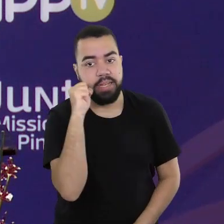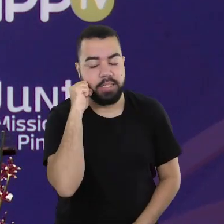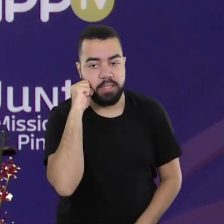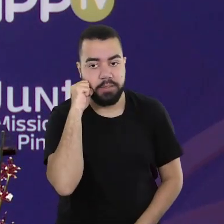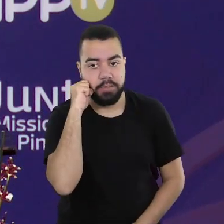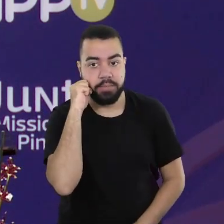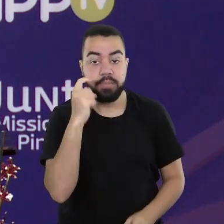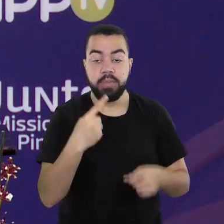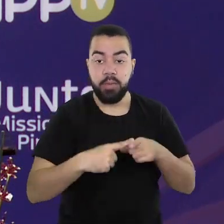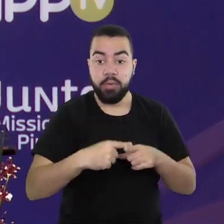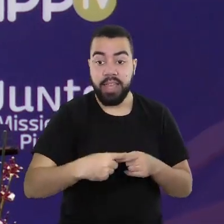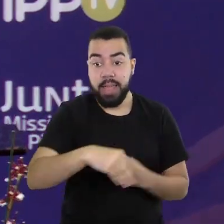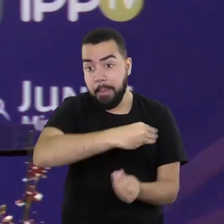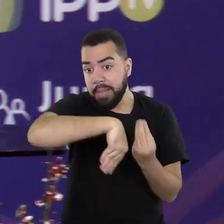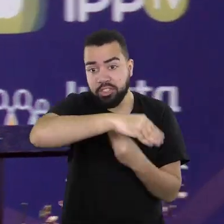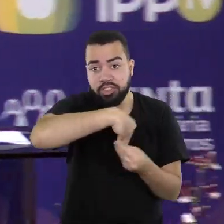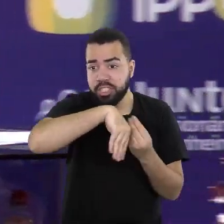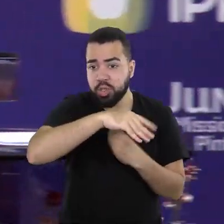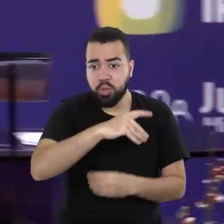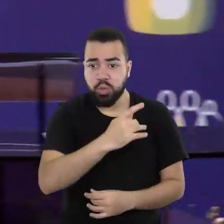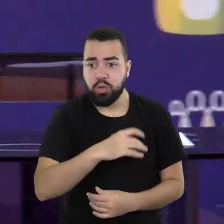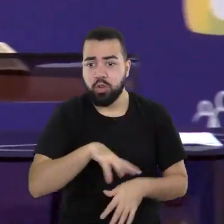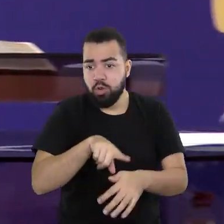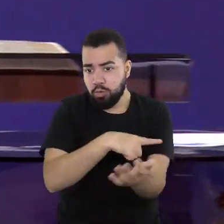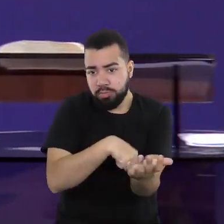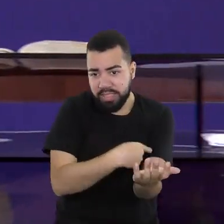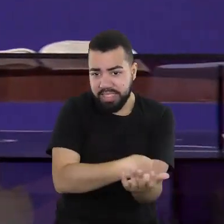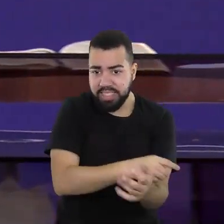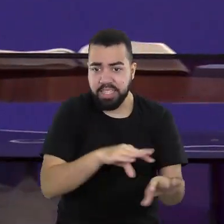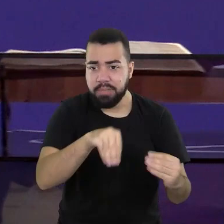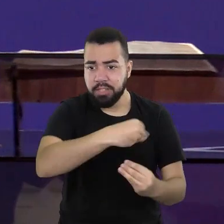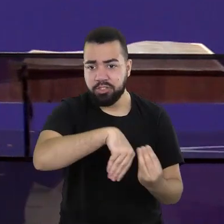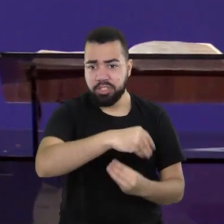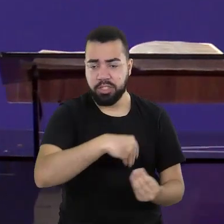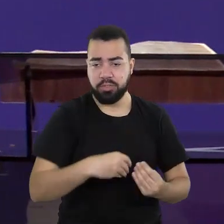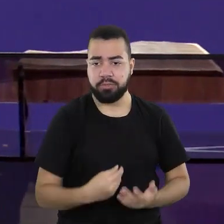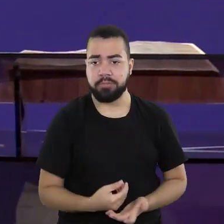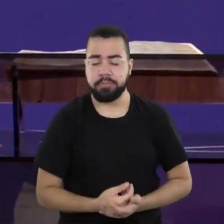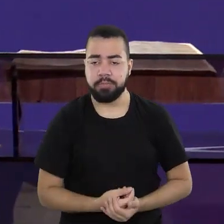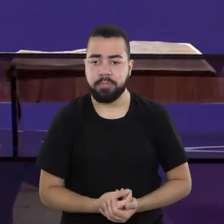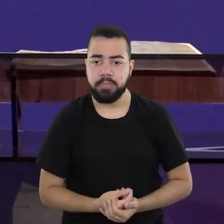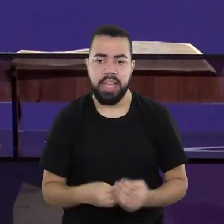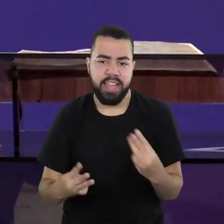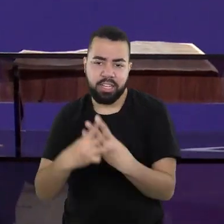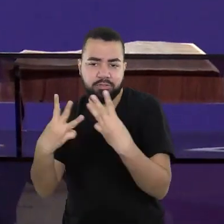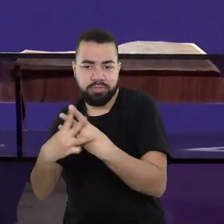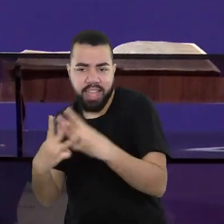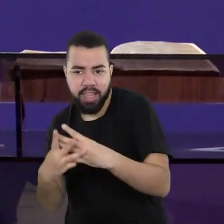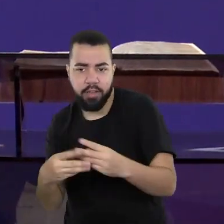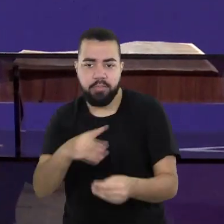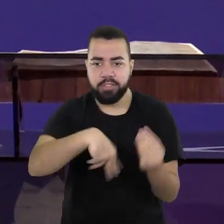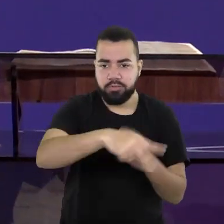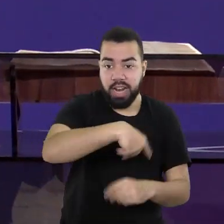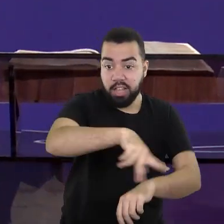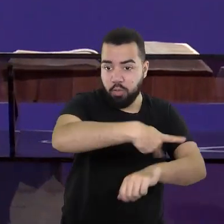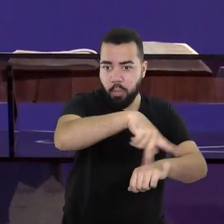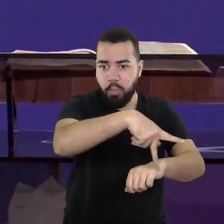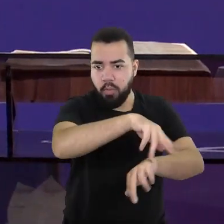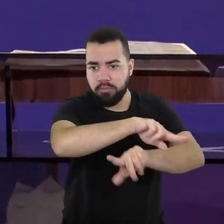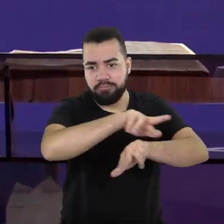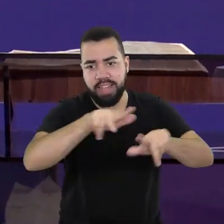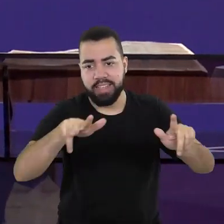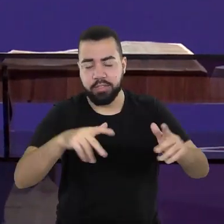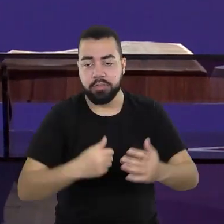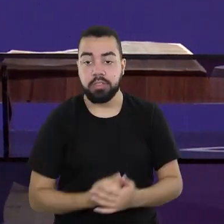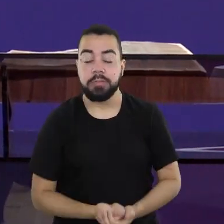E às vezes eu fico observando na igreja que quem está fazendo bem na igreja é de onde menos se espera. Aqueles que têm um discurso